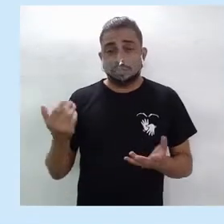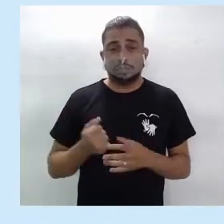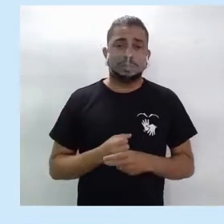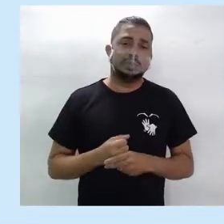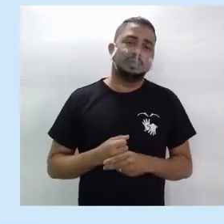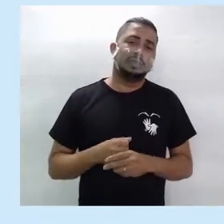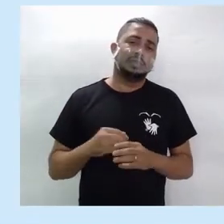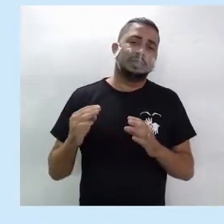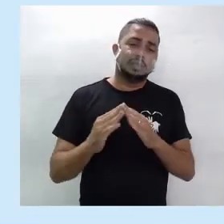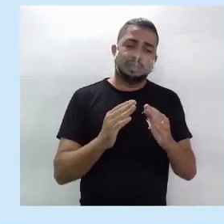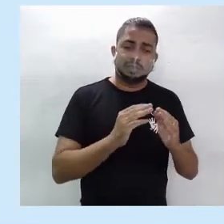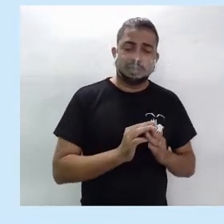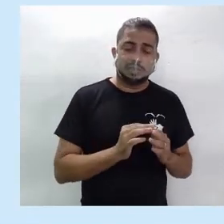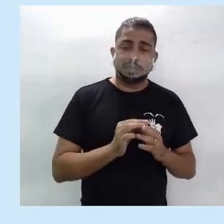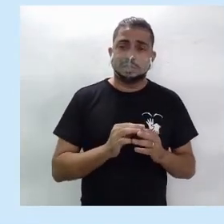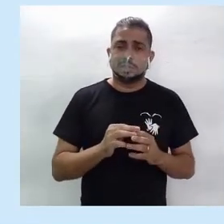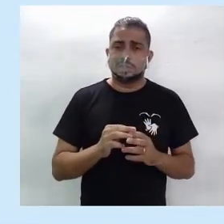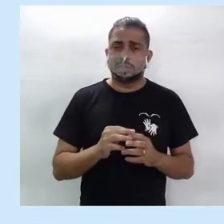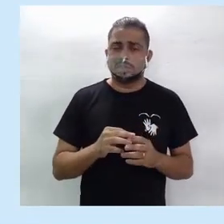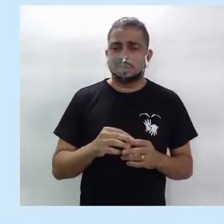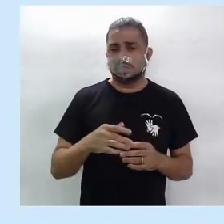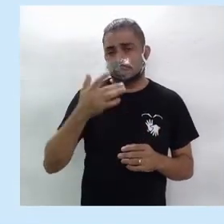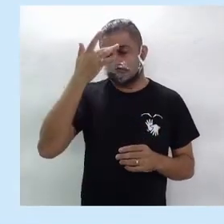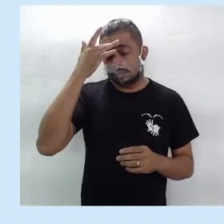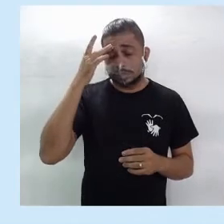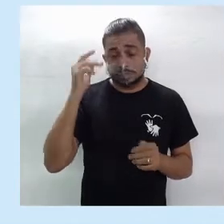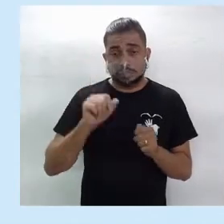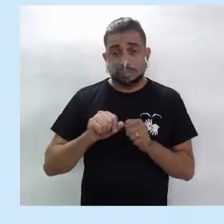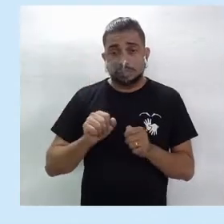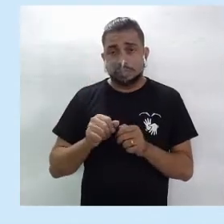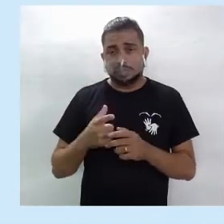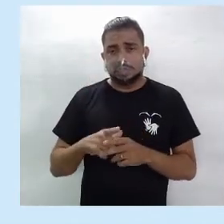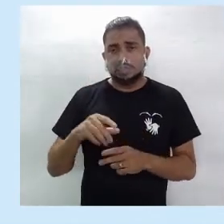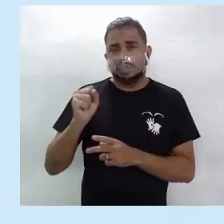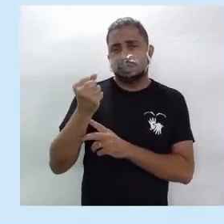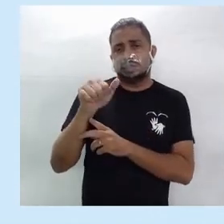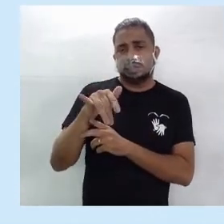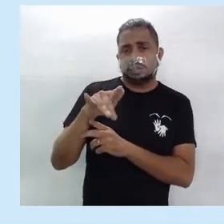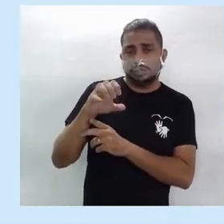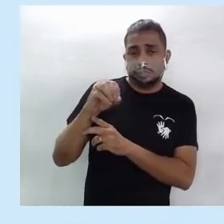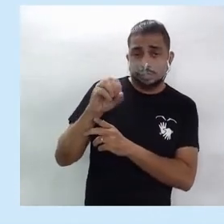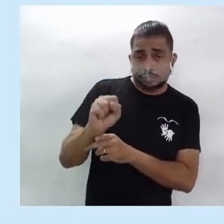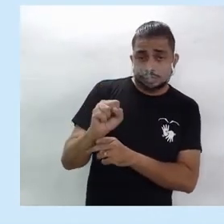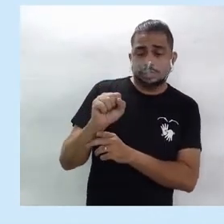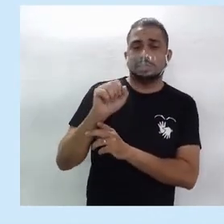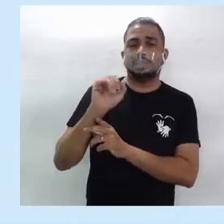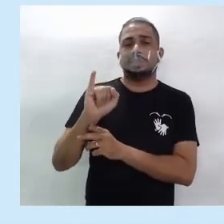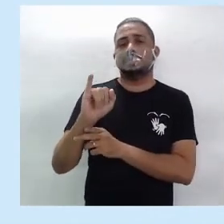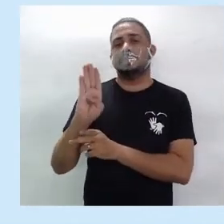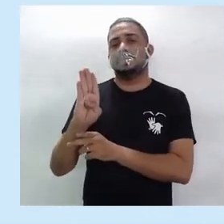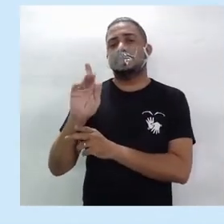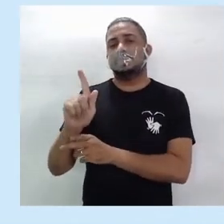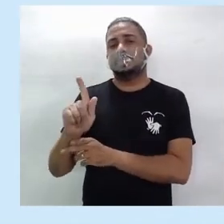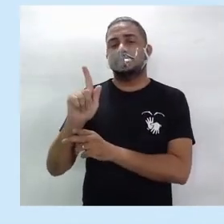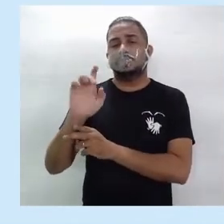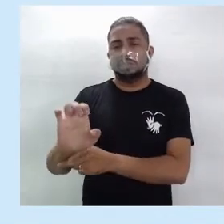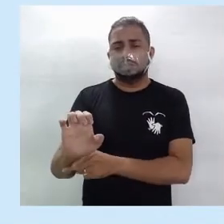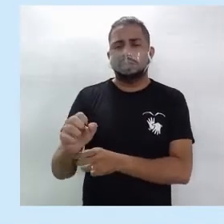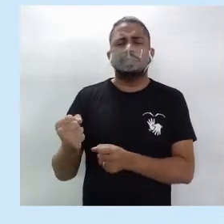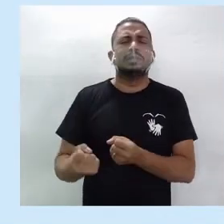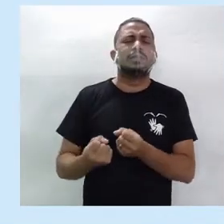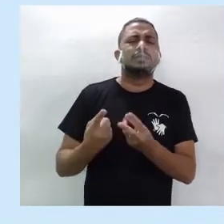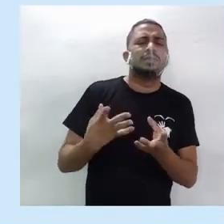casa em casa. Geralmente quem faz isso é uma coisa chamada de censo demográfico do IBGE, quando batem lá na porta: quantos